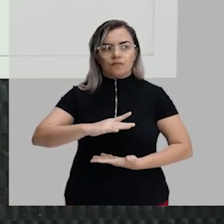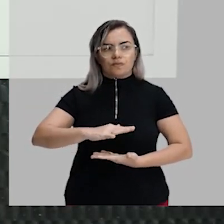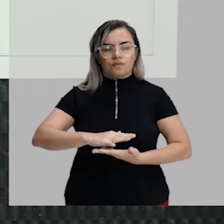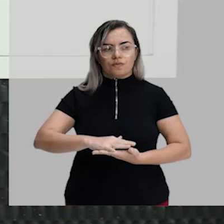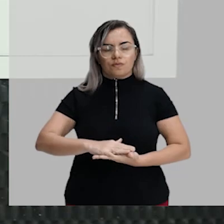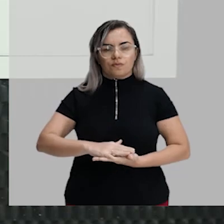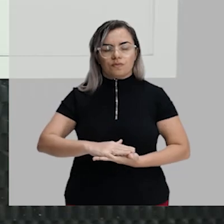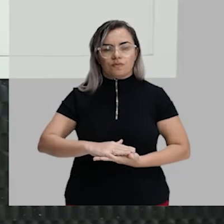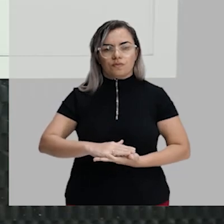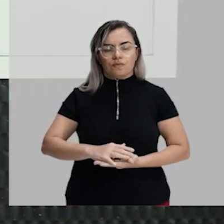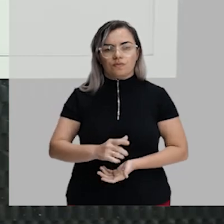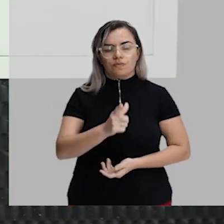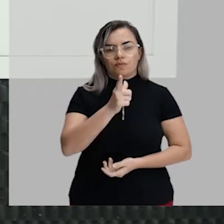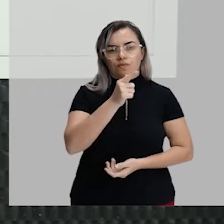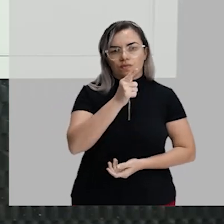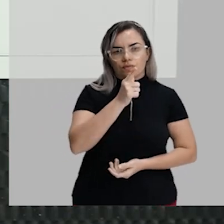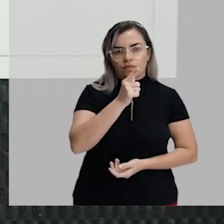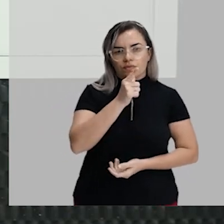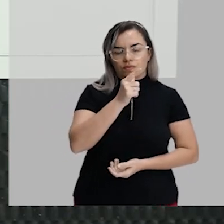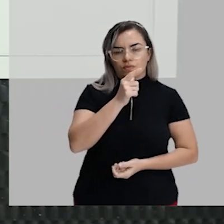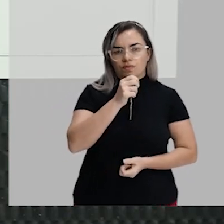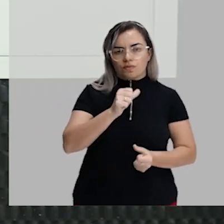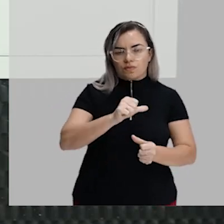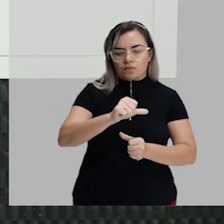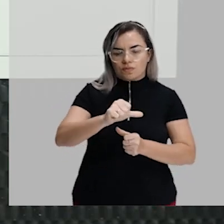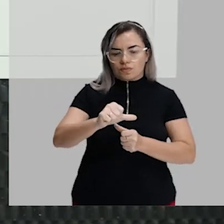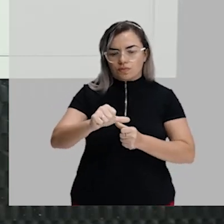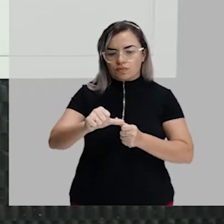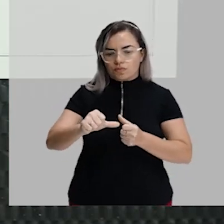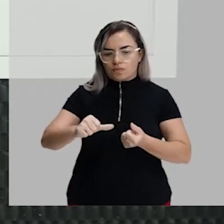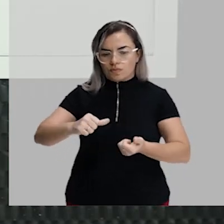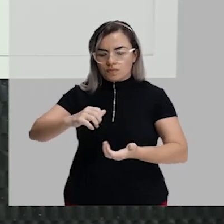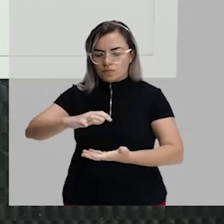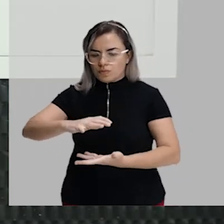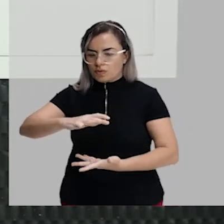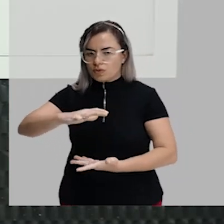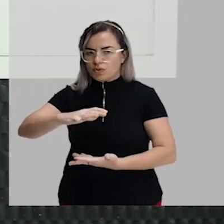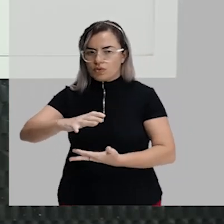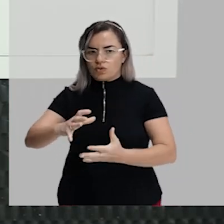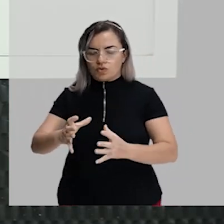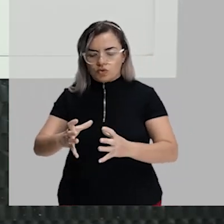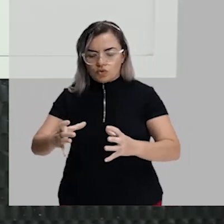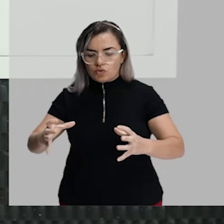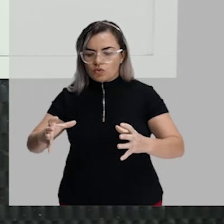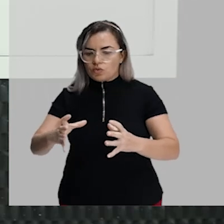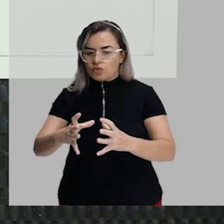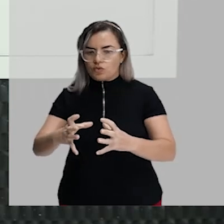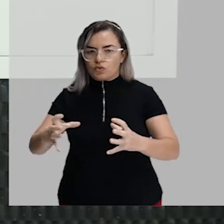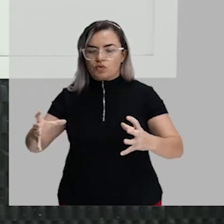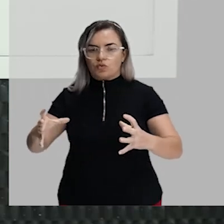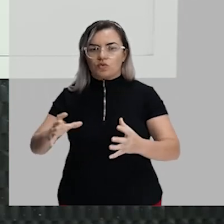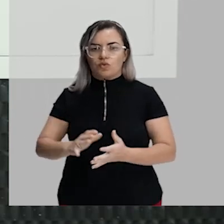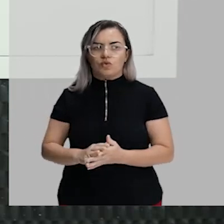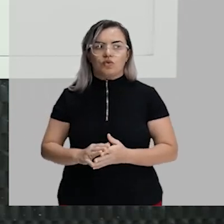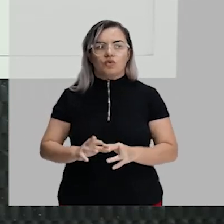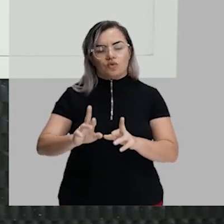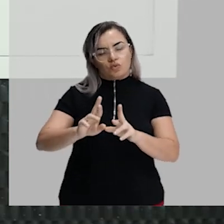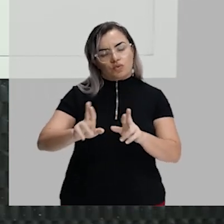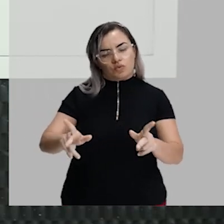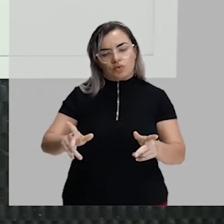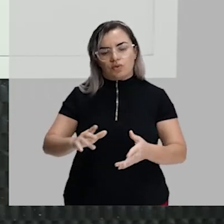que a água ela passava por um processo de dilatação que era um pouquinho diferente, certo? Então,